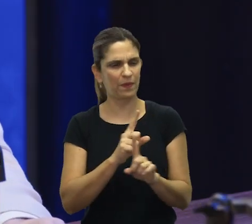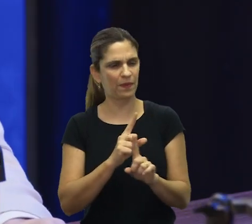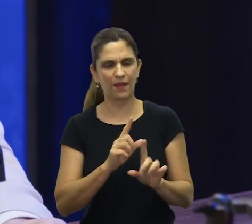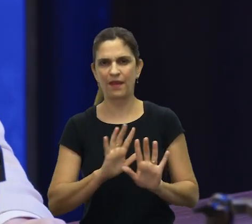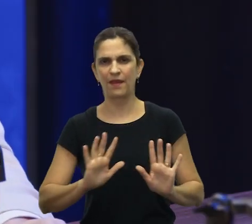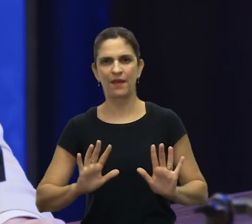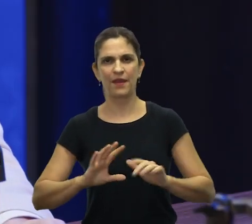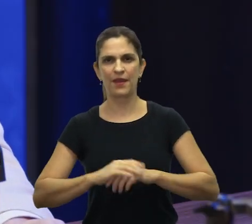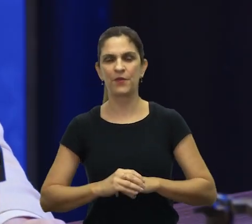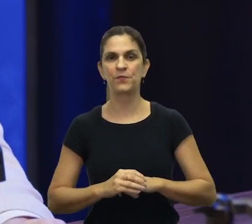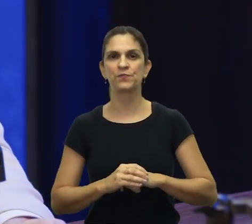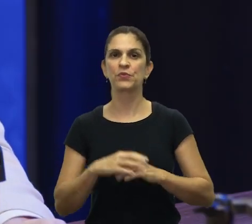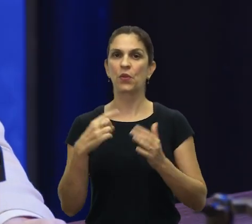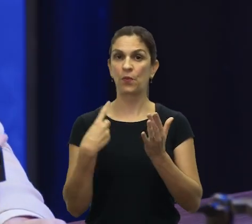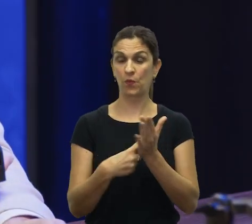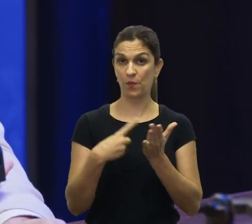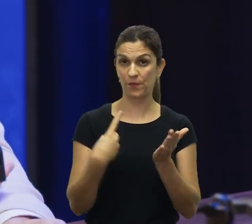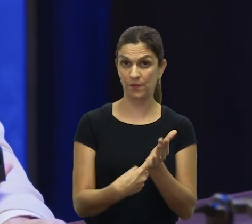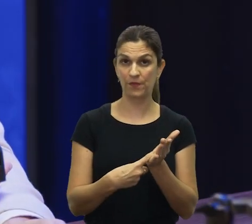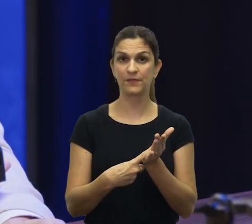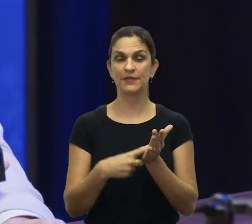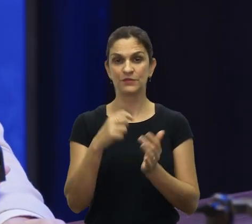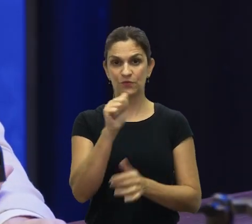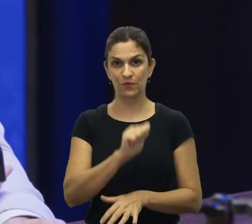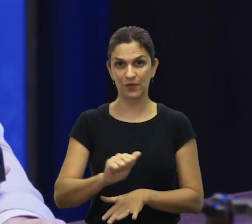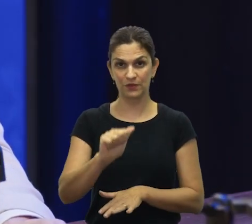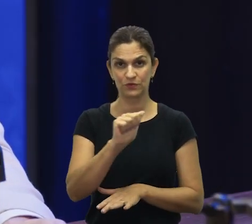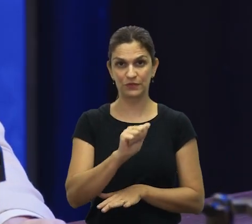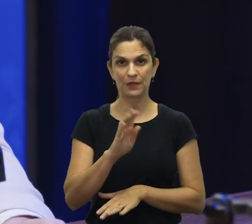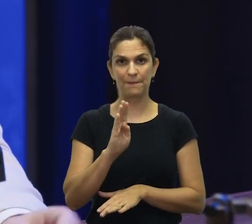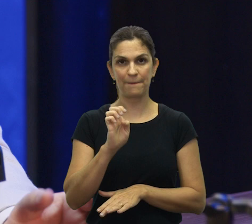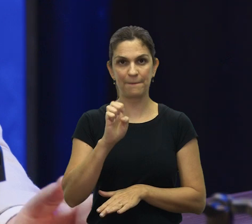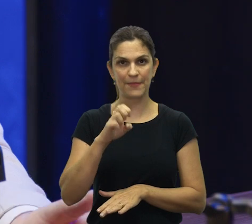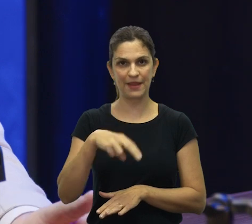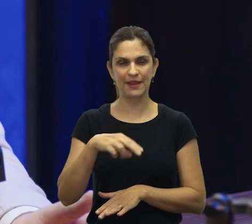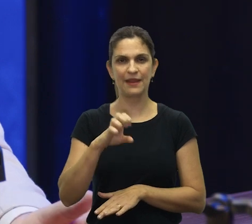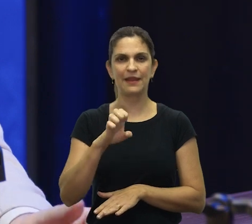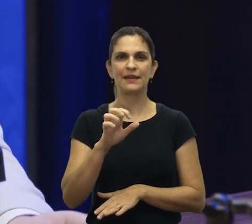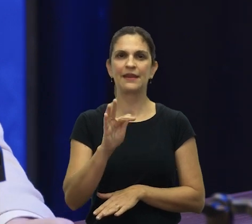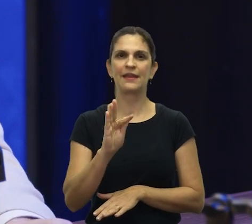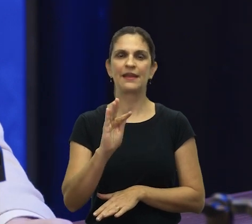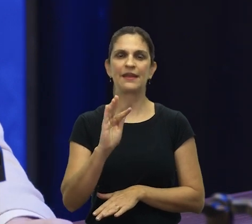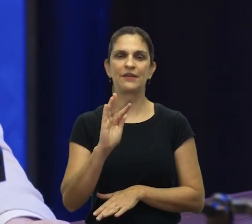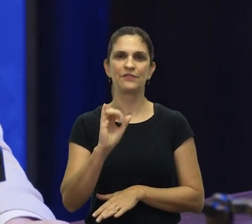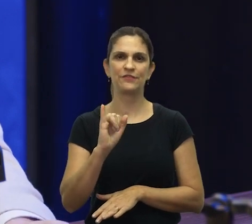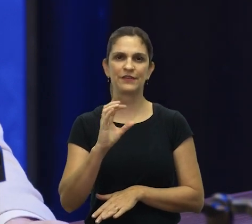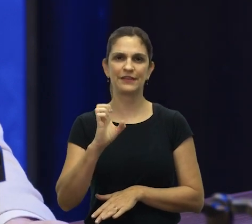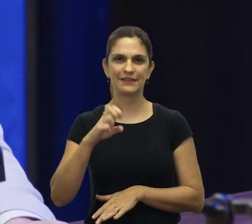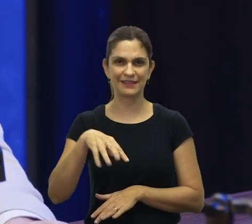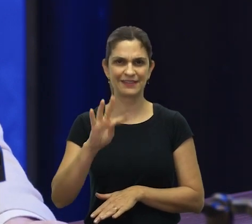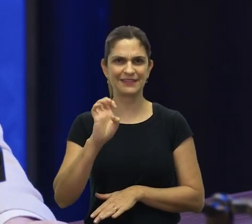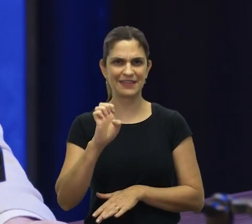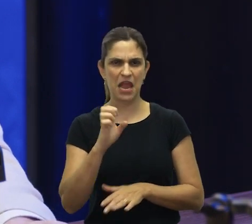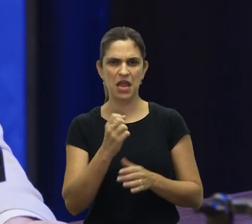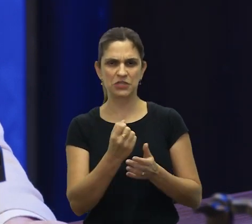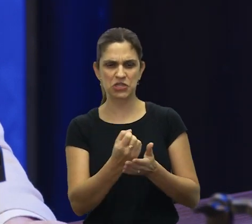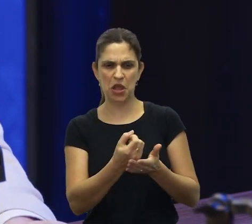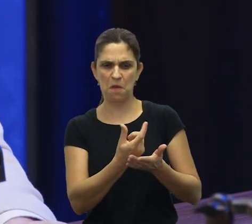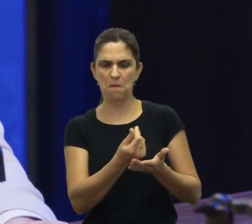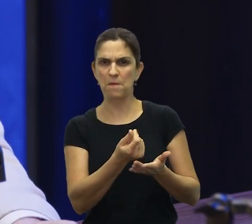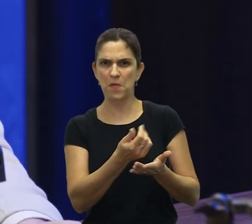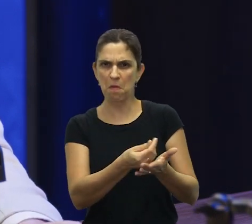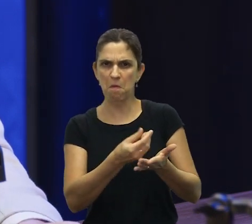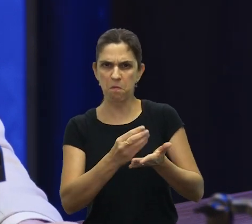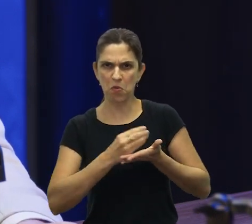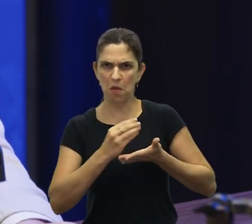Eu tenho um termo de cooperação com a Associação Beneficente, que eu sou voluntário lá, então eu nunca recebi 1 centavo e